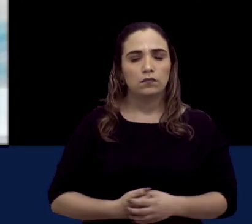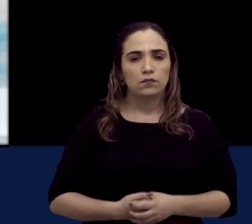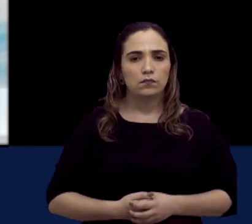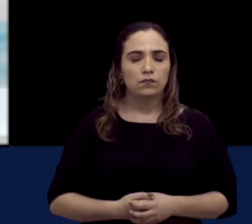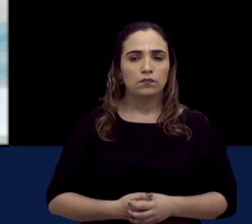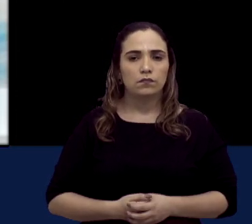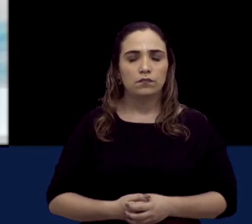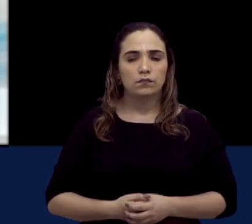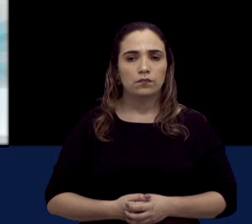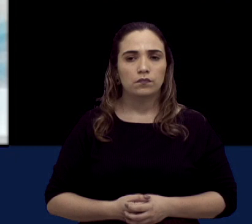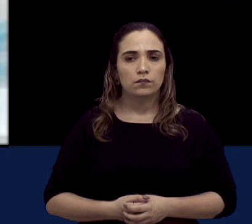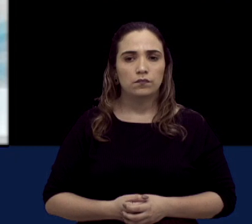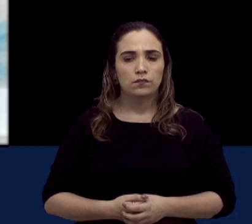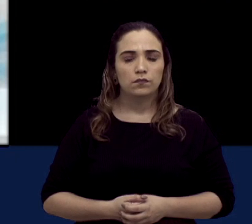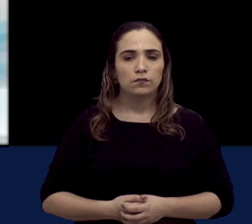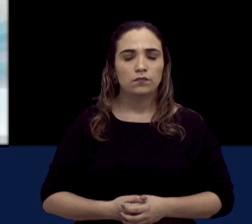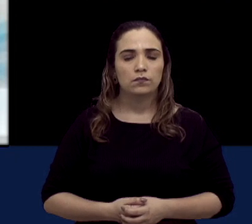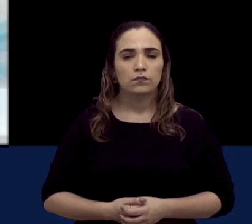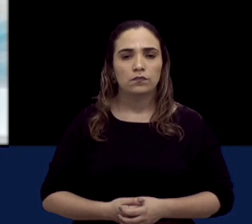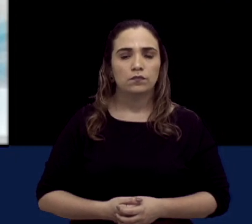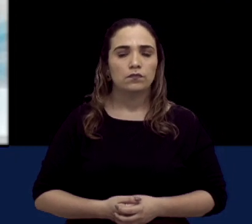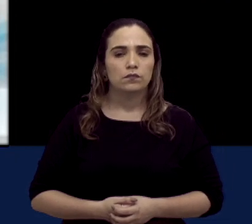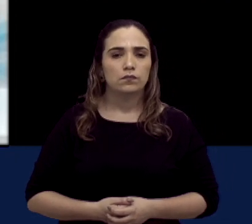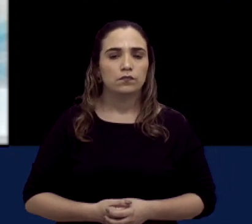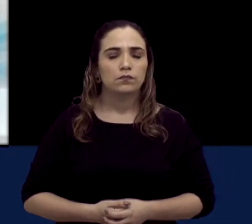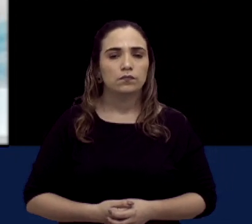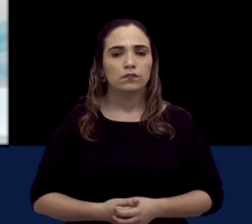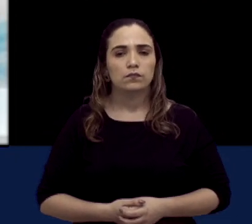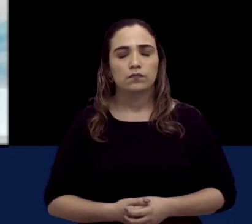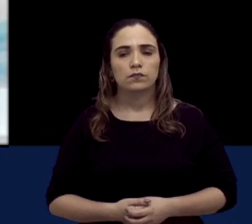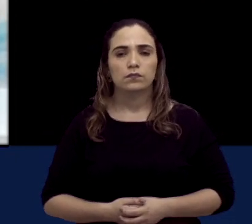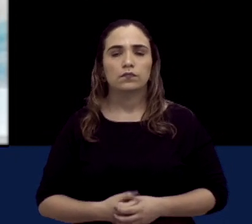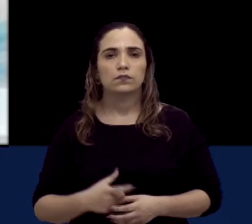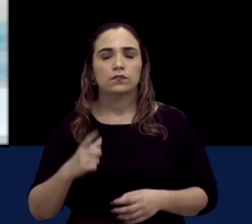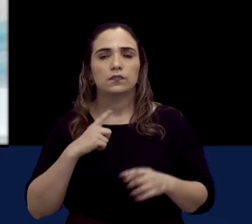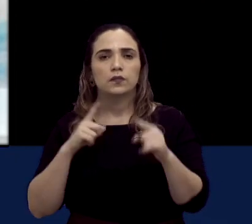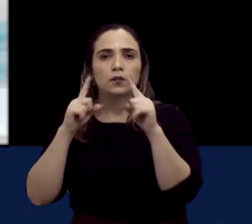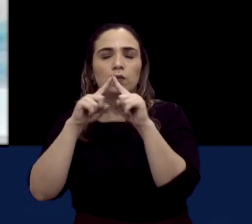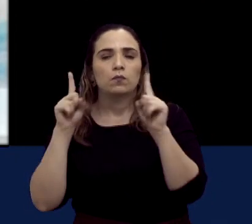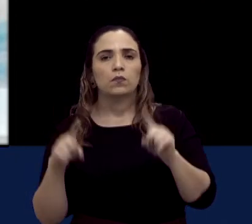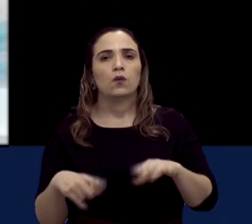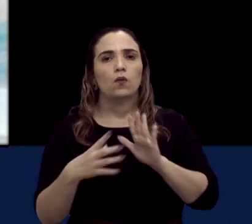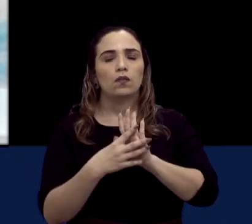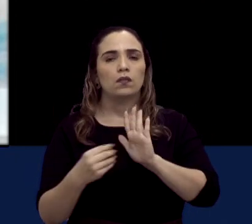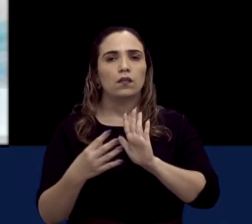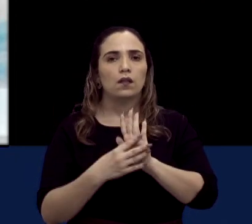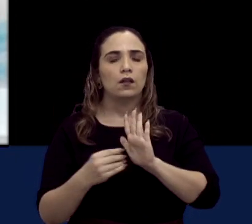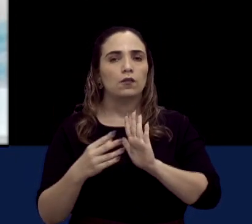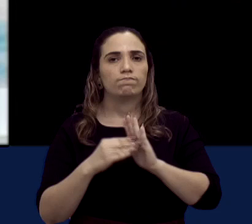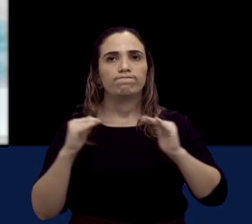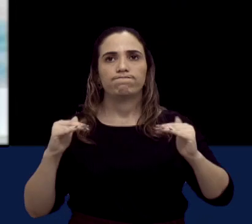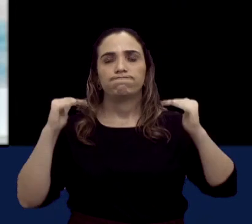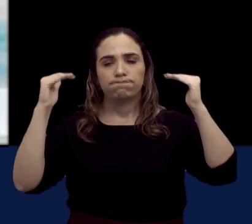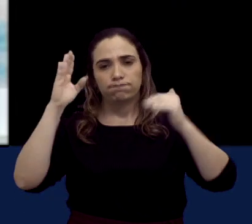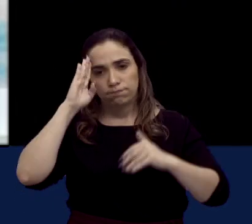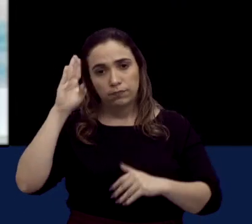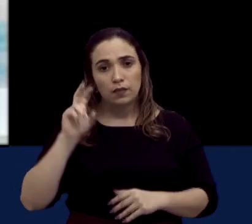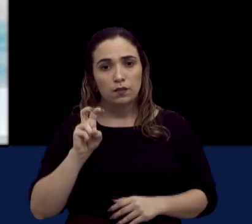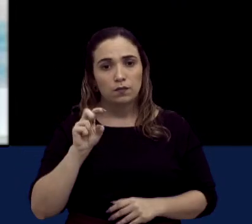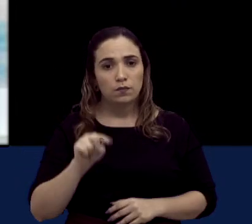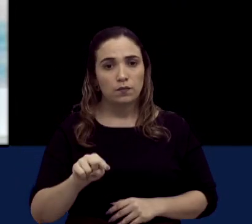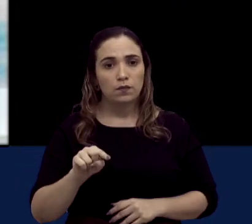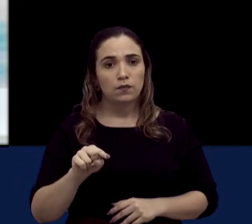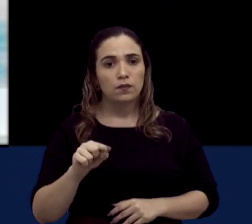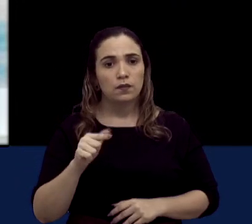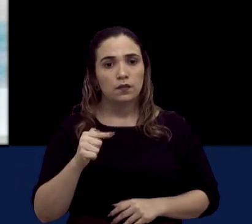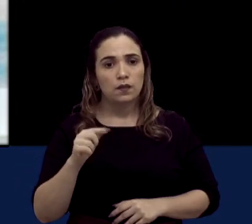né? Que, consequentemente, está dentro do modelo maior, que é a gestão por resultado. Dos 5.570